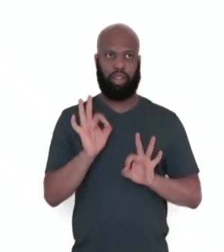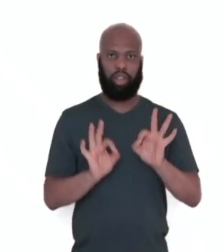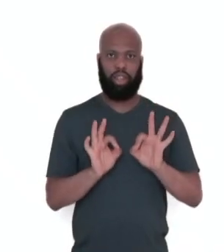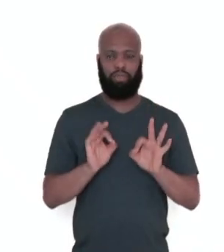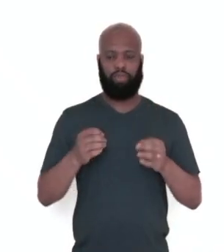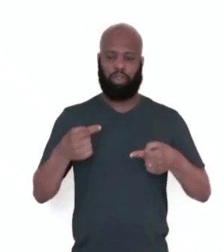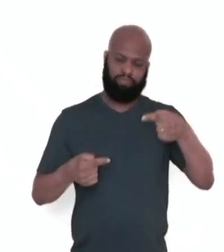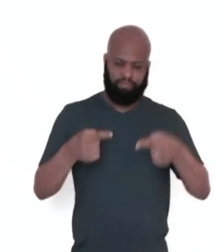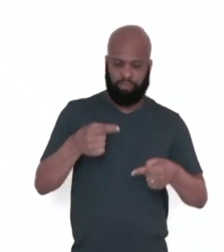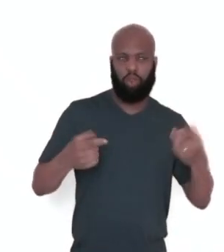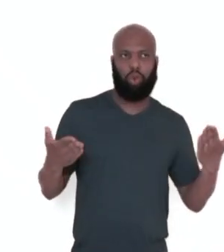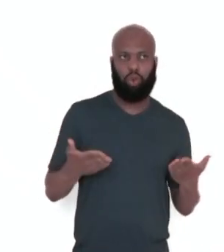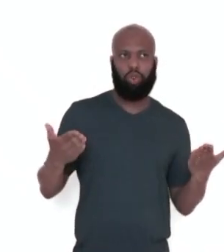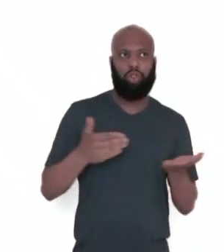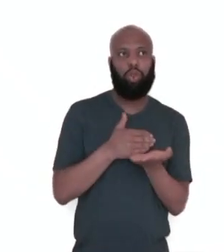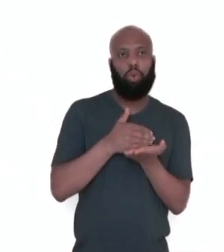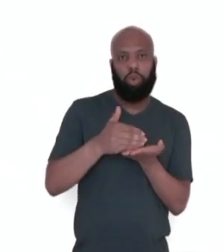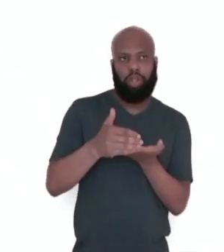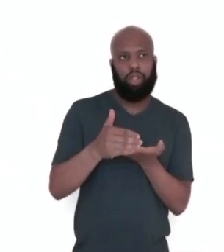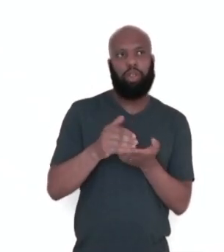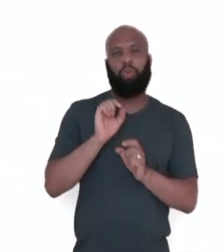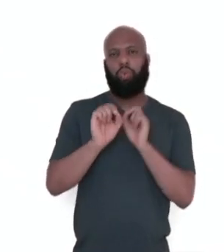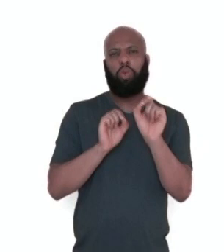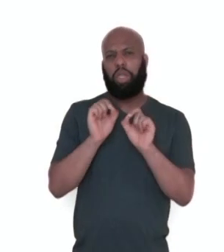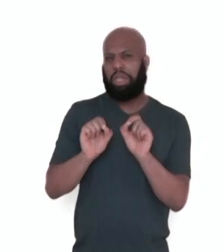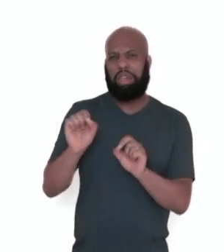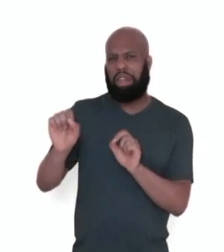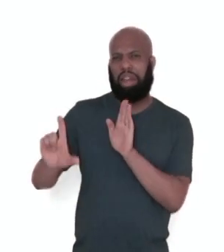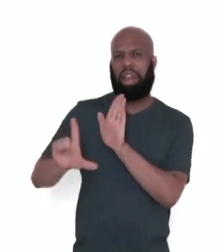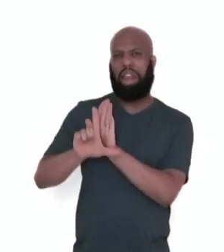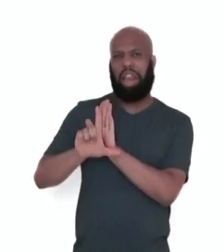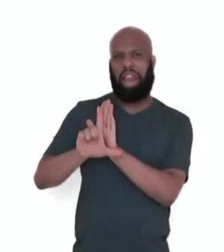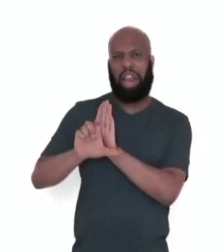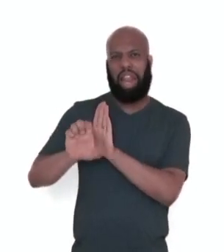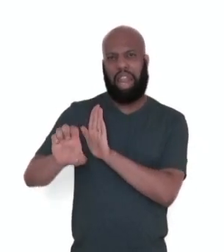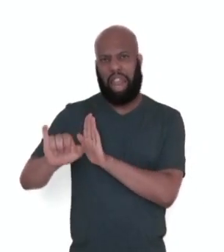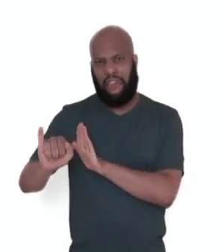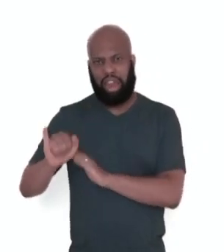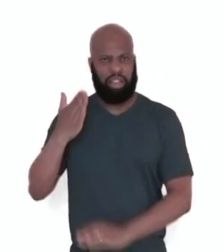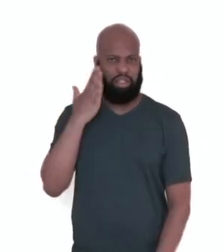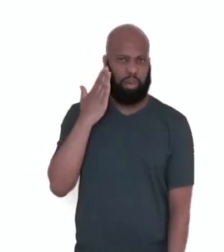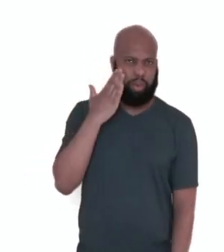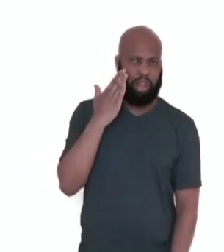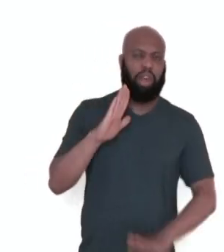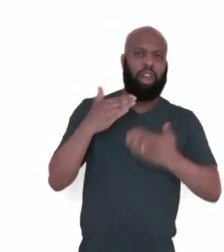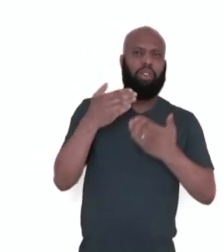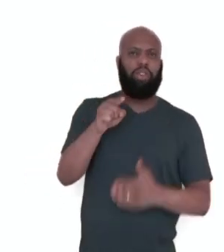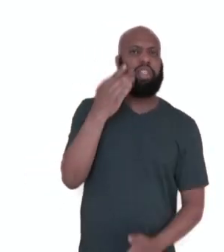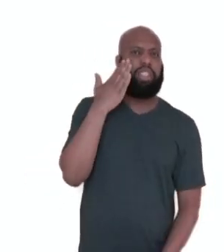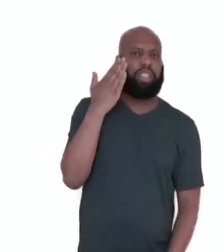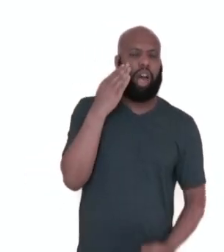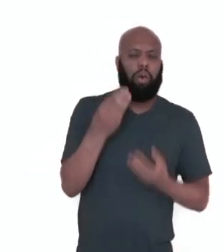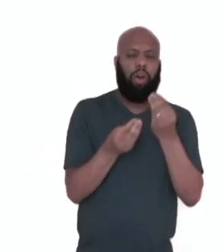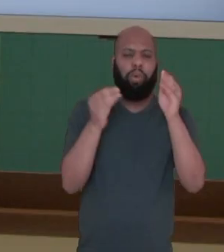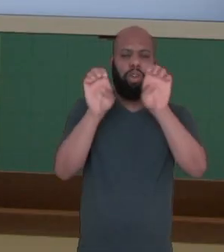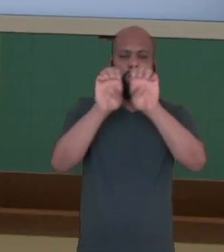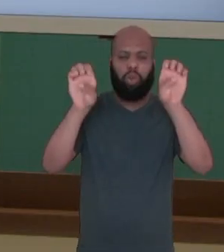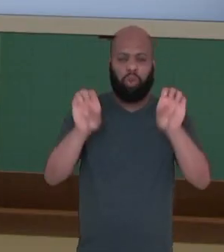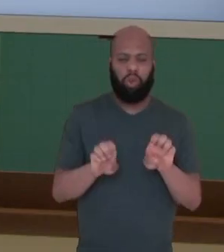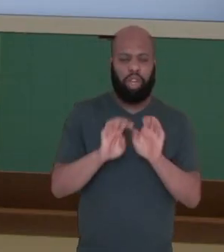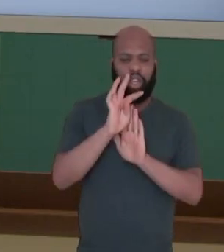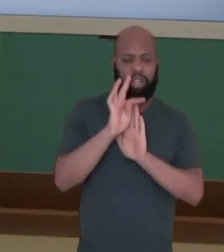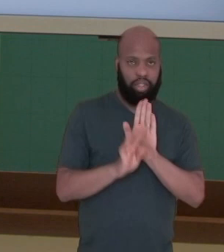nossa discussão. Então, para início de conversa, você sabe o que é uma lei? Provavelmente sim, né? Sabe como são estruturados os